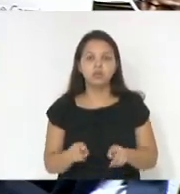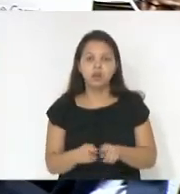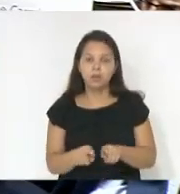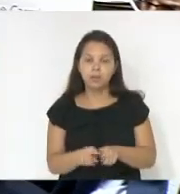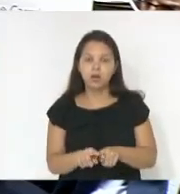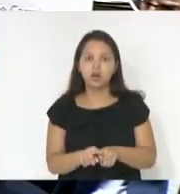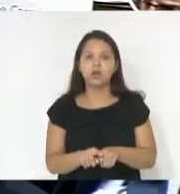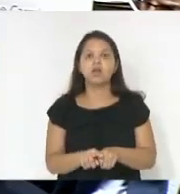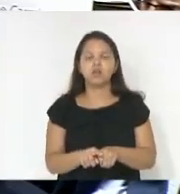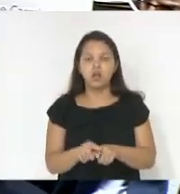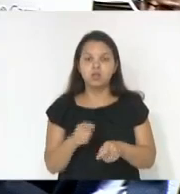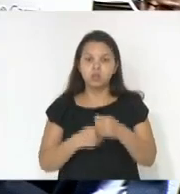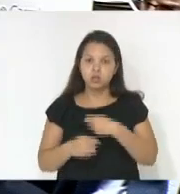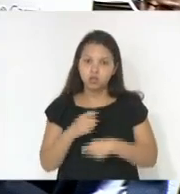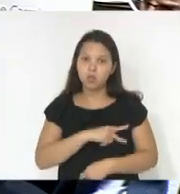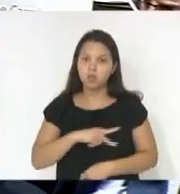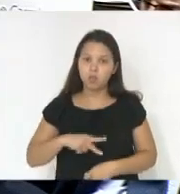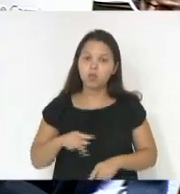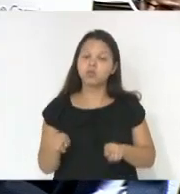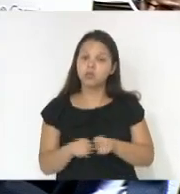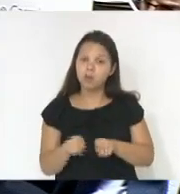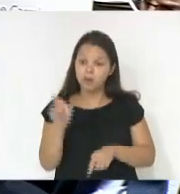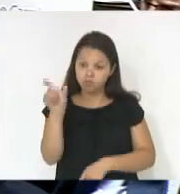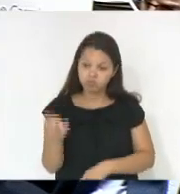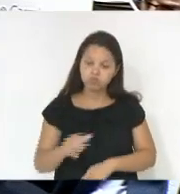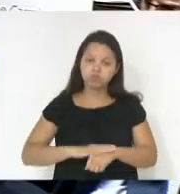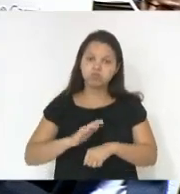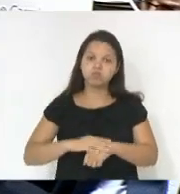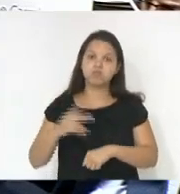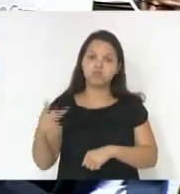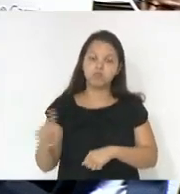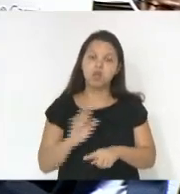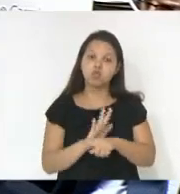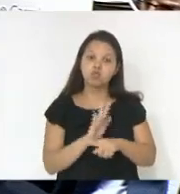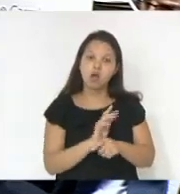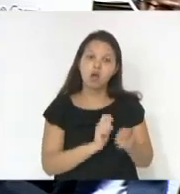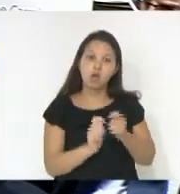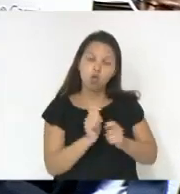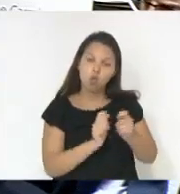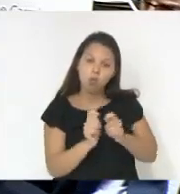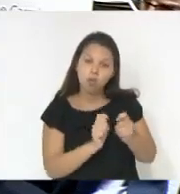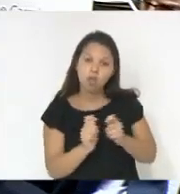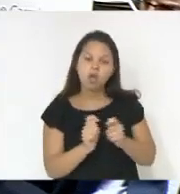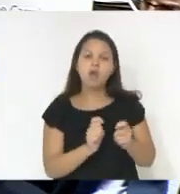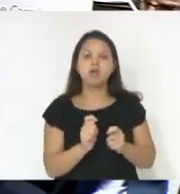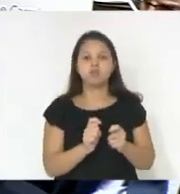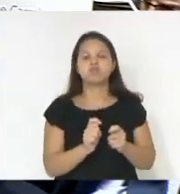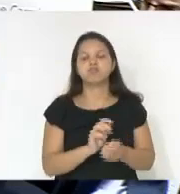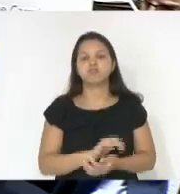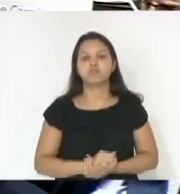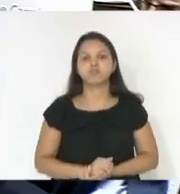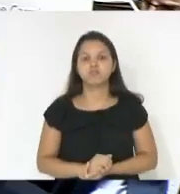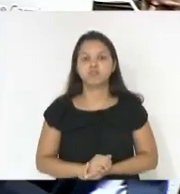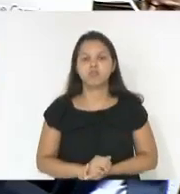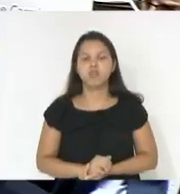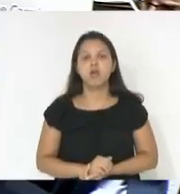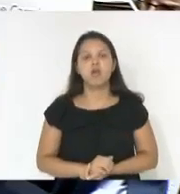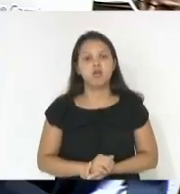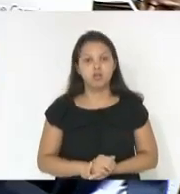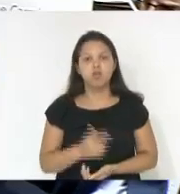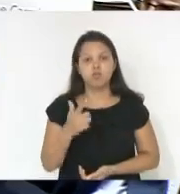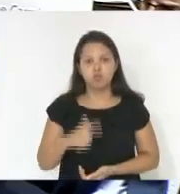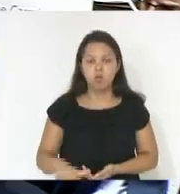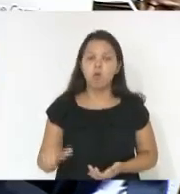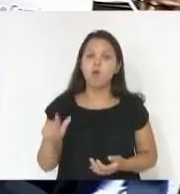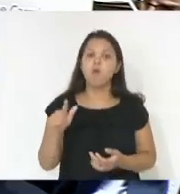que faça isso de maneira mais econômica e eficiente. Então, só ressalto que, para a deputada, tive a